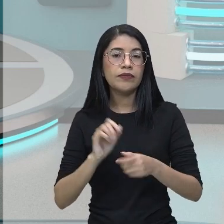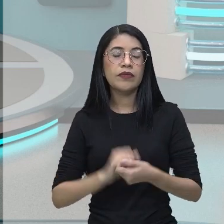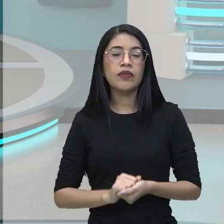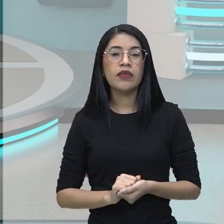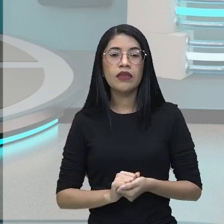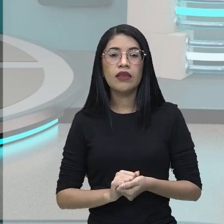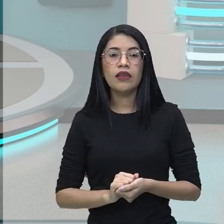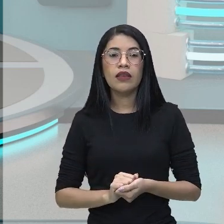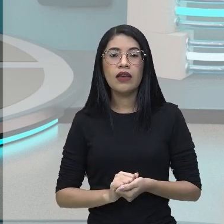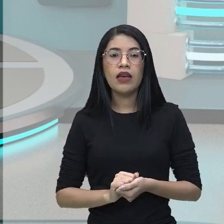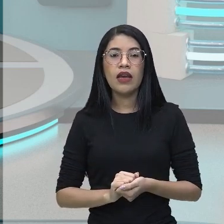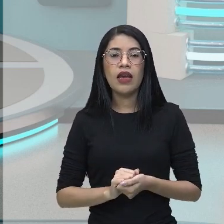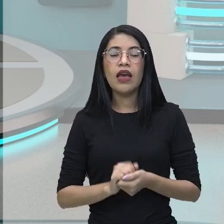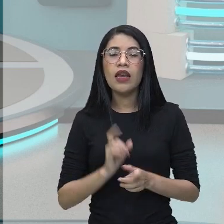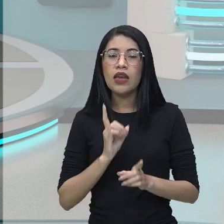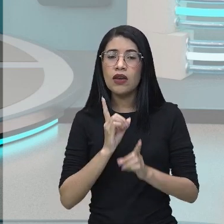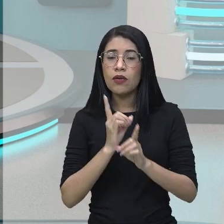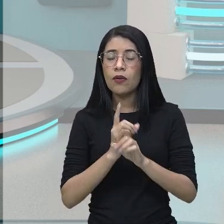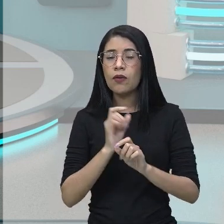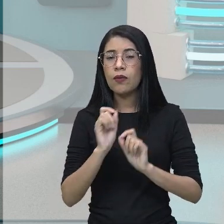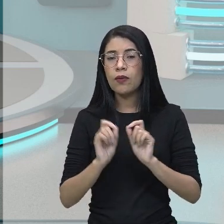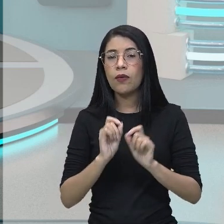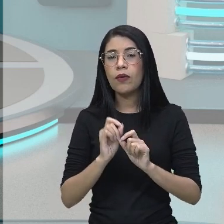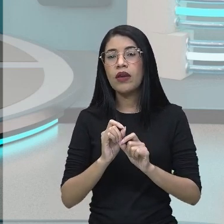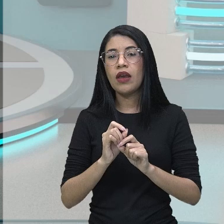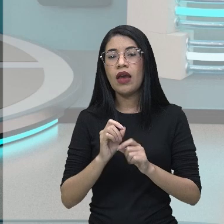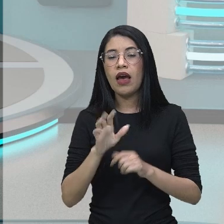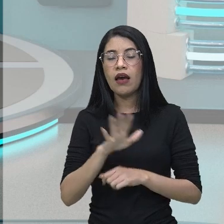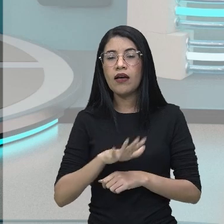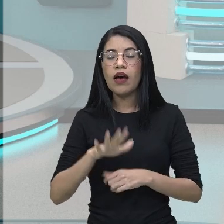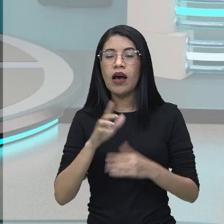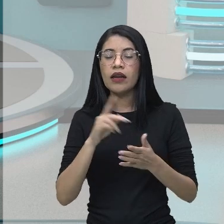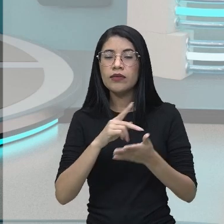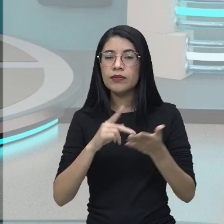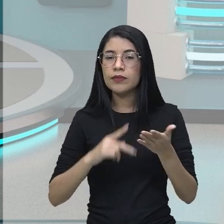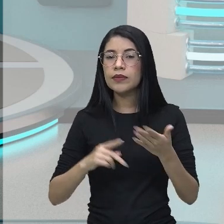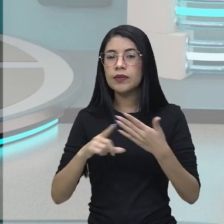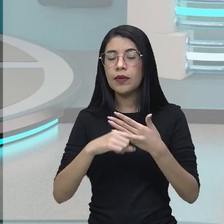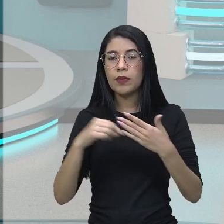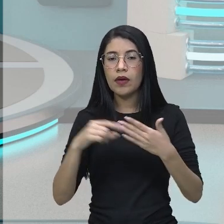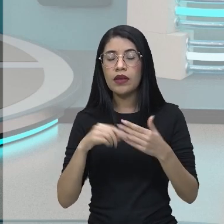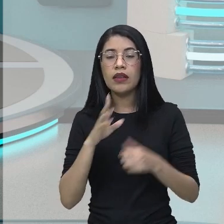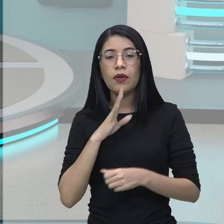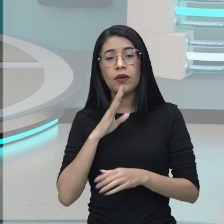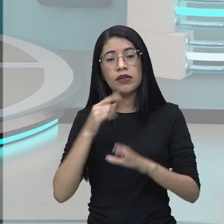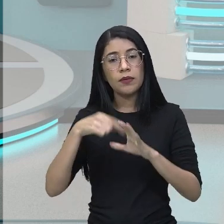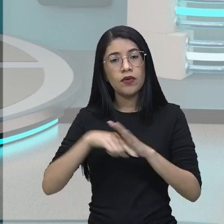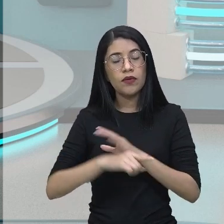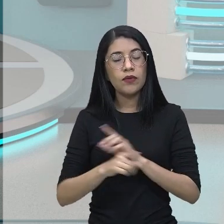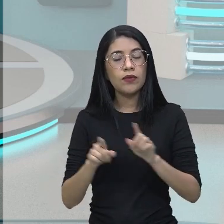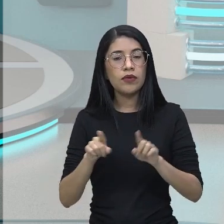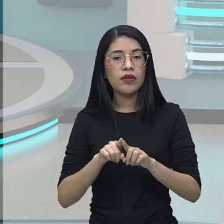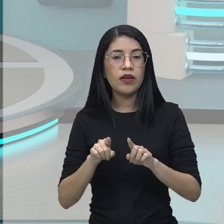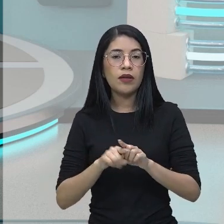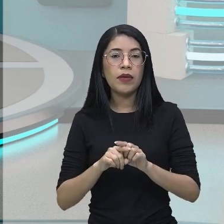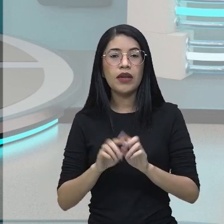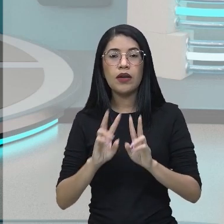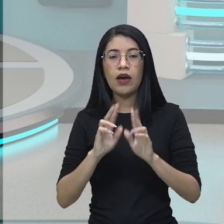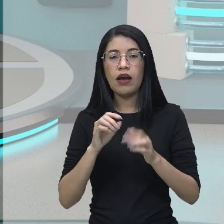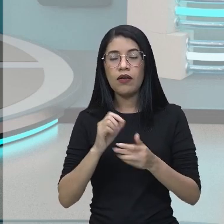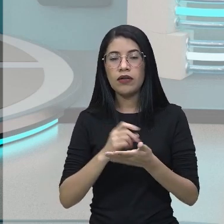ter contato entrar em contato com este autor e conhecer um p pouquinho mais sobre a sua